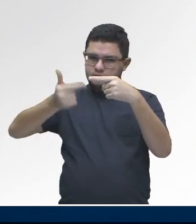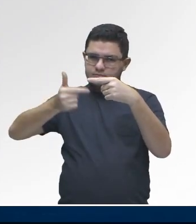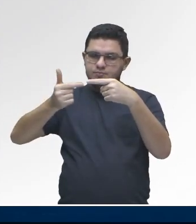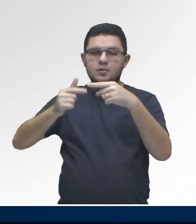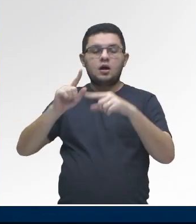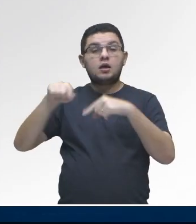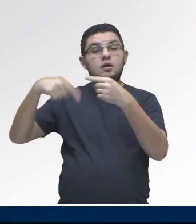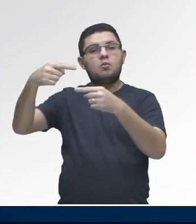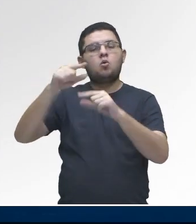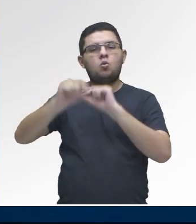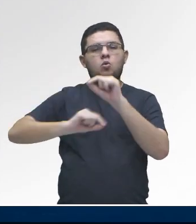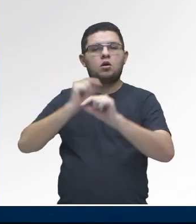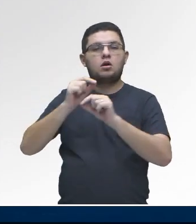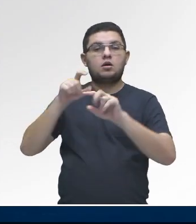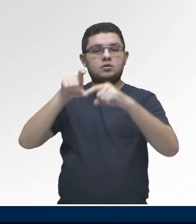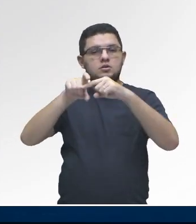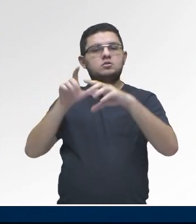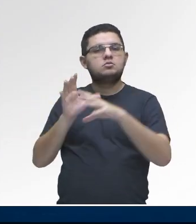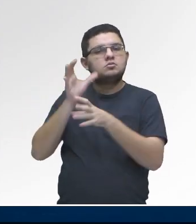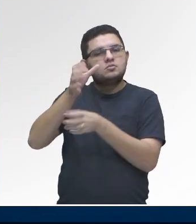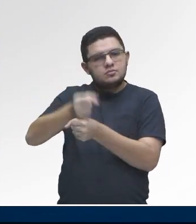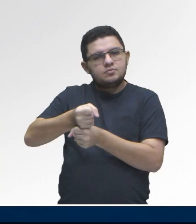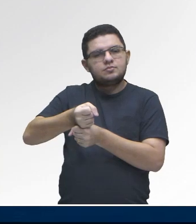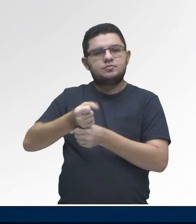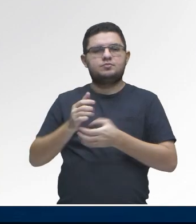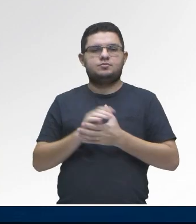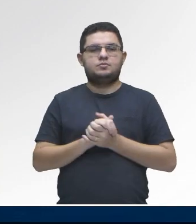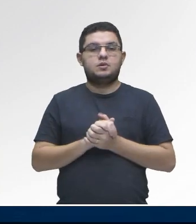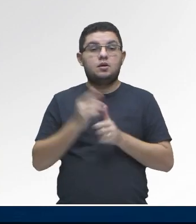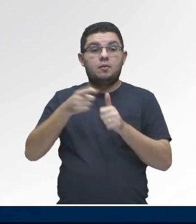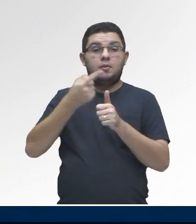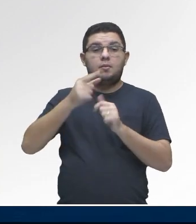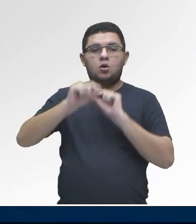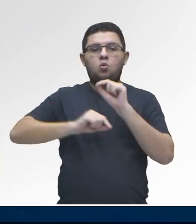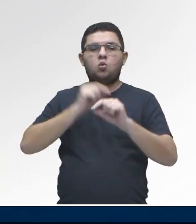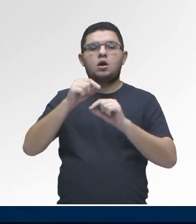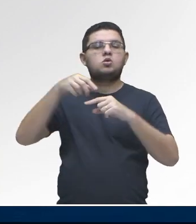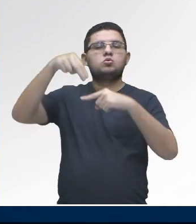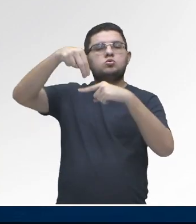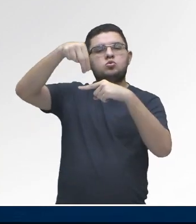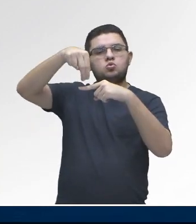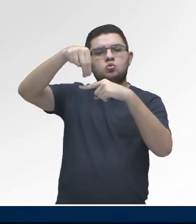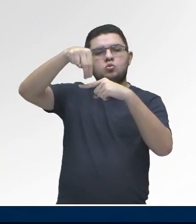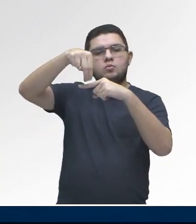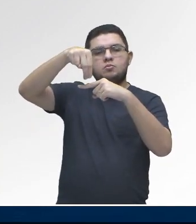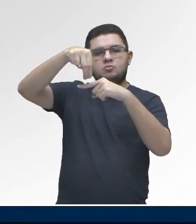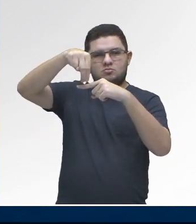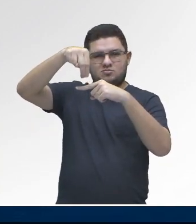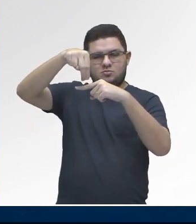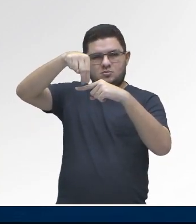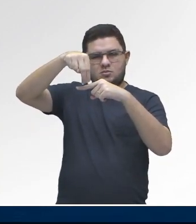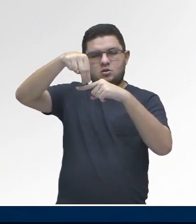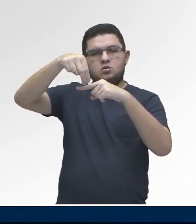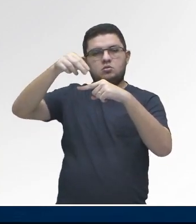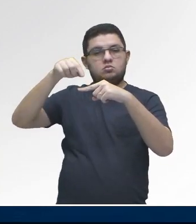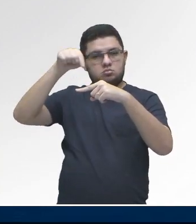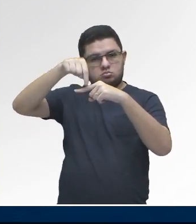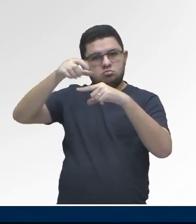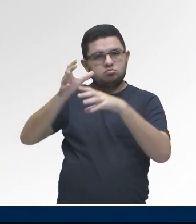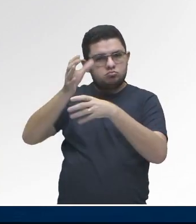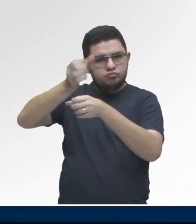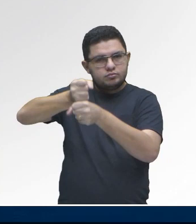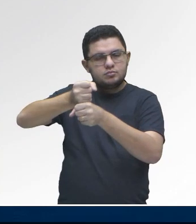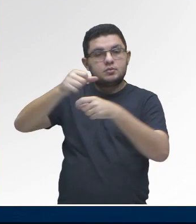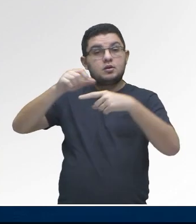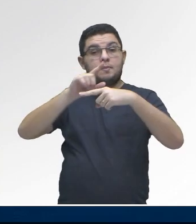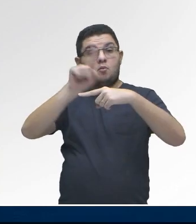Você resolveu a raiz quadrada do numerador, depois do denominador, pegou o resultado do